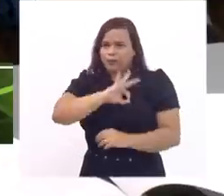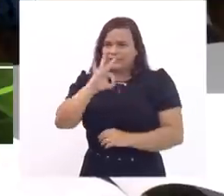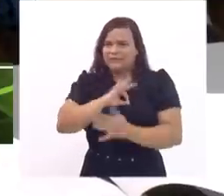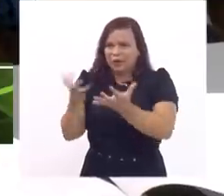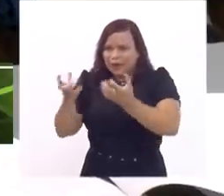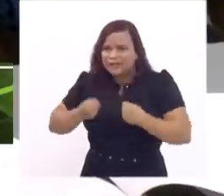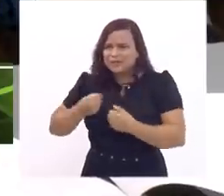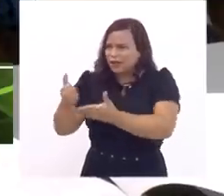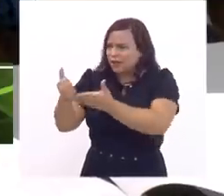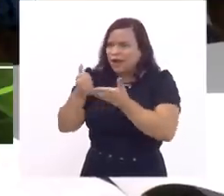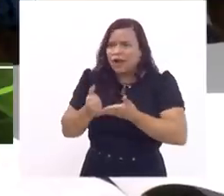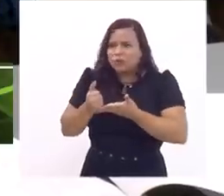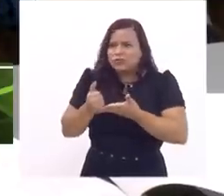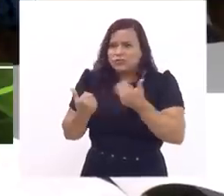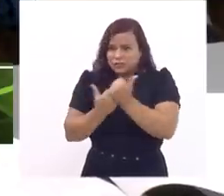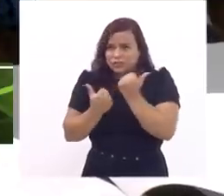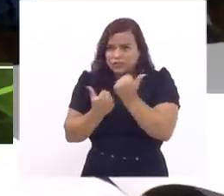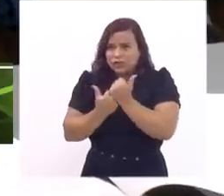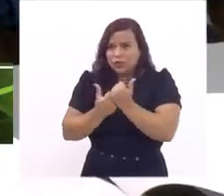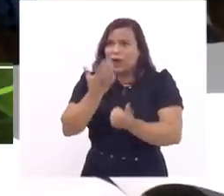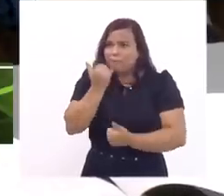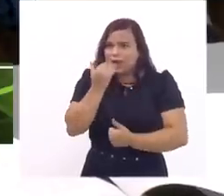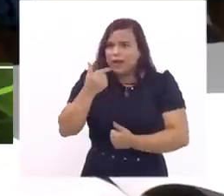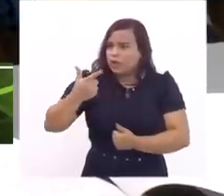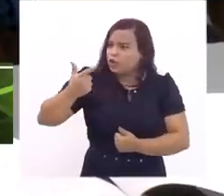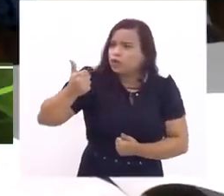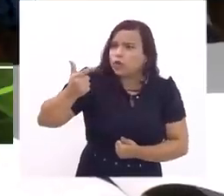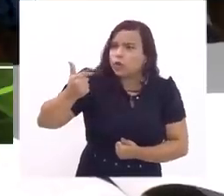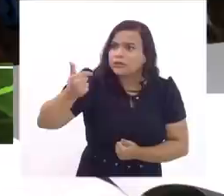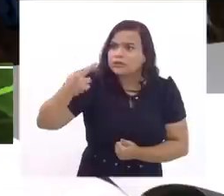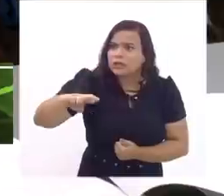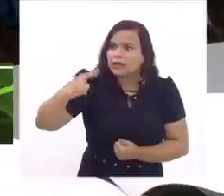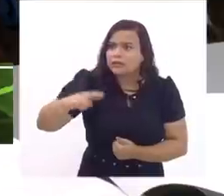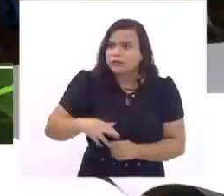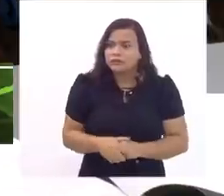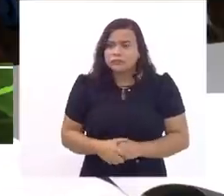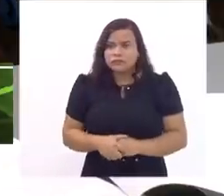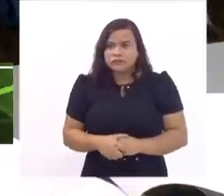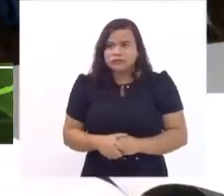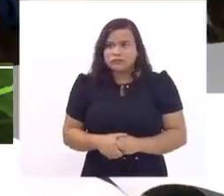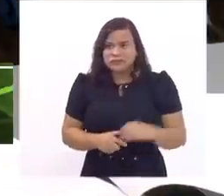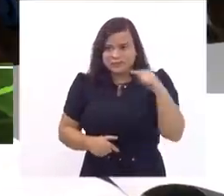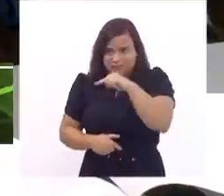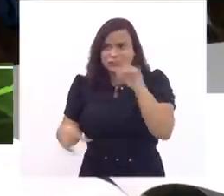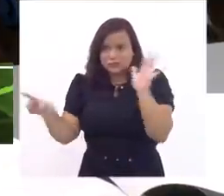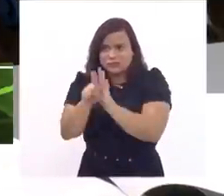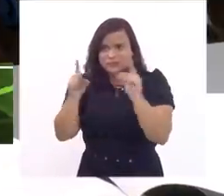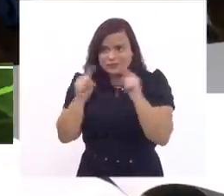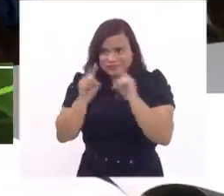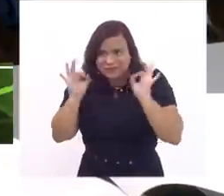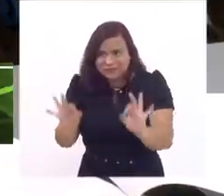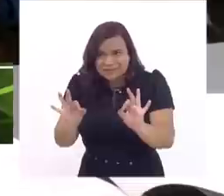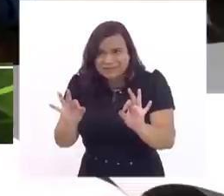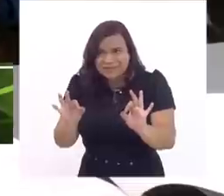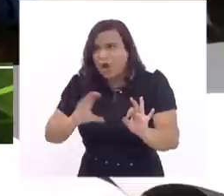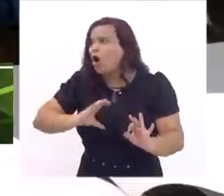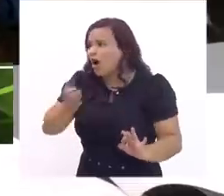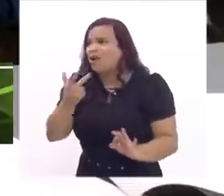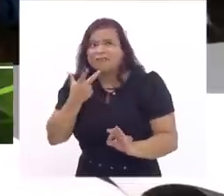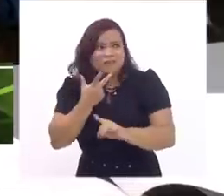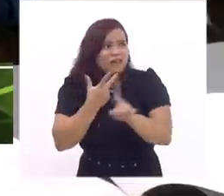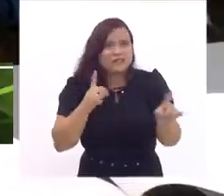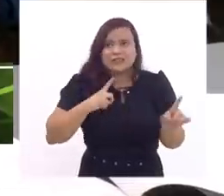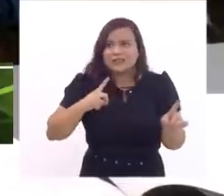de vale alimentação. Alguém aqui tem coragem de dizer que isso é legítimo? Um